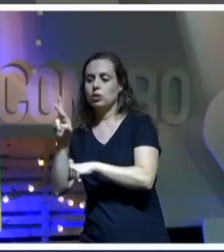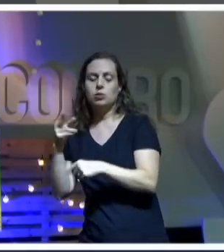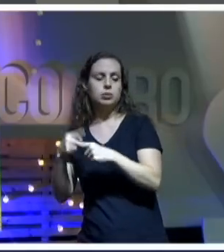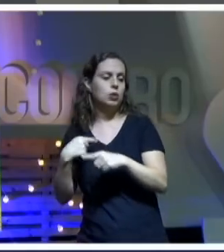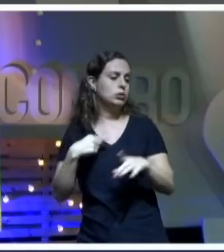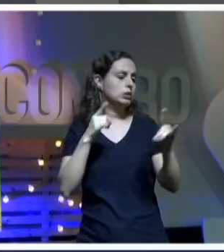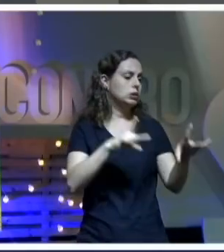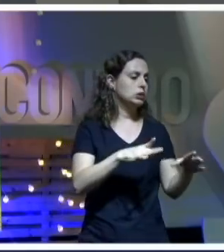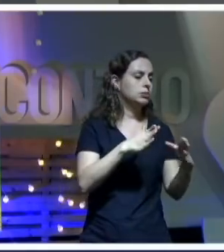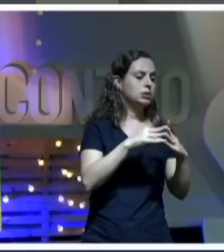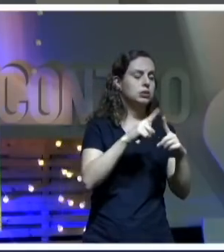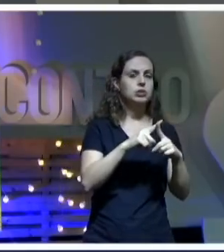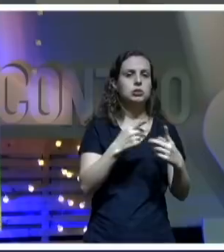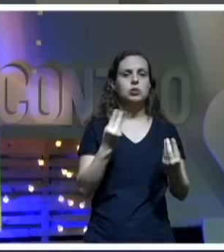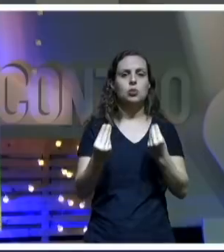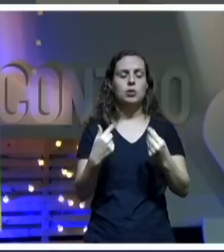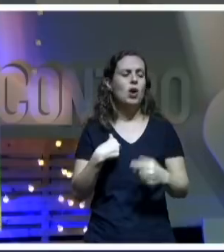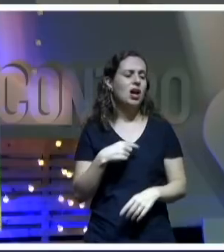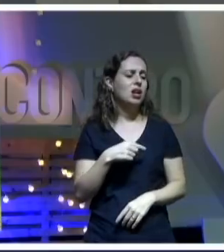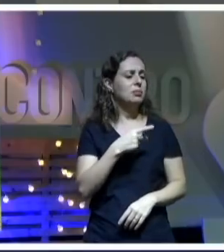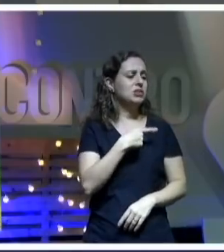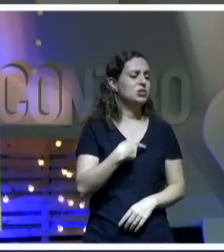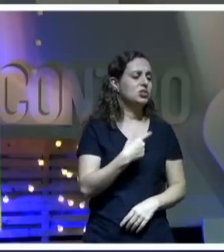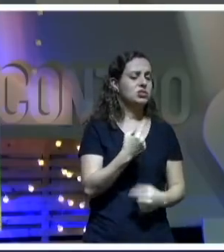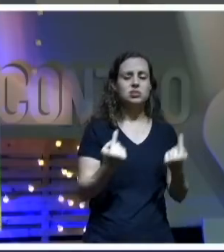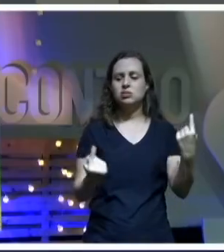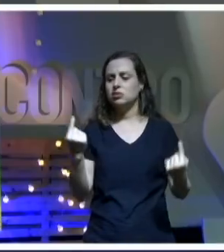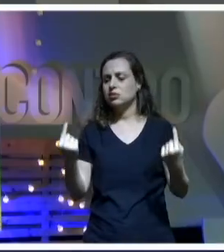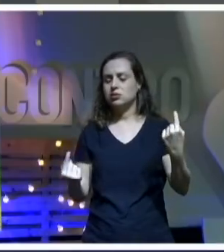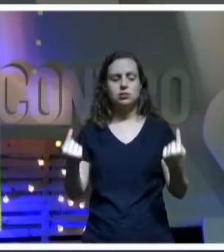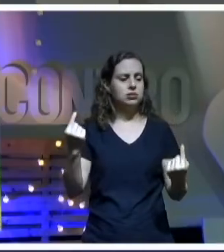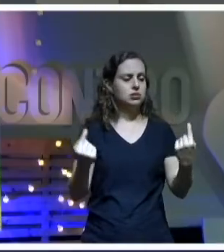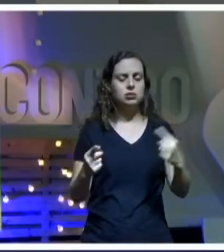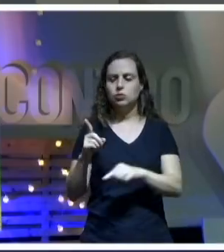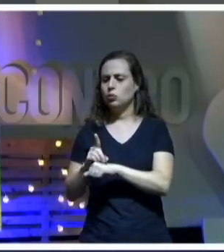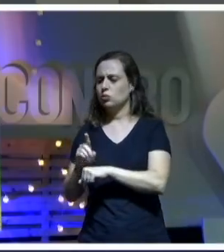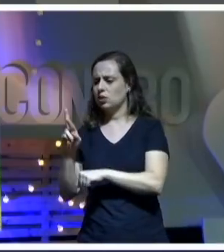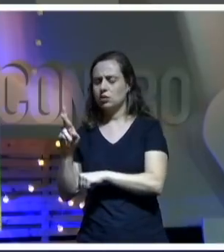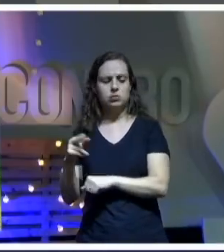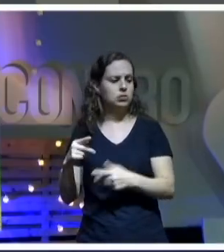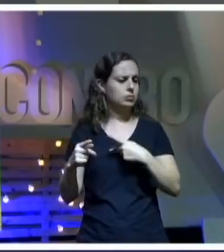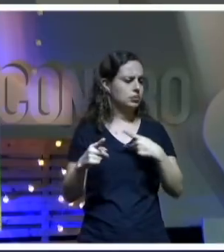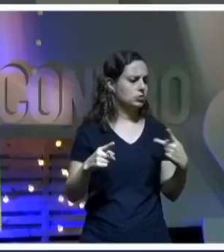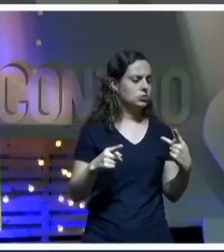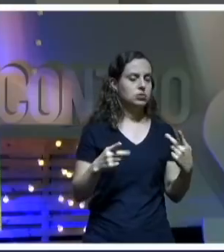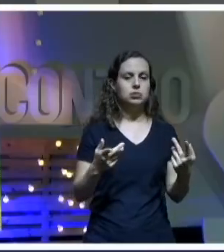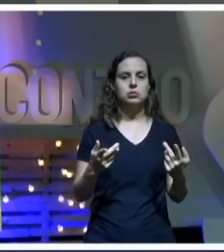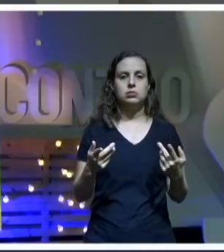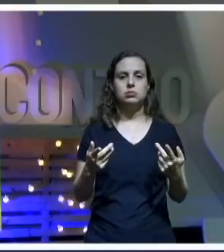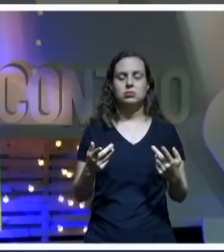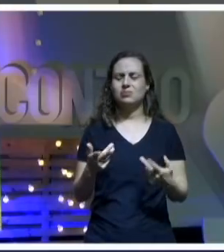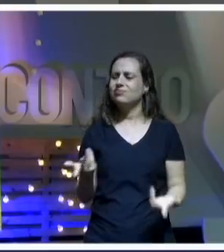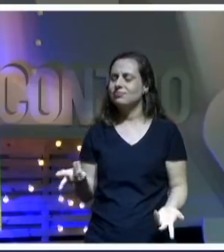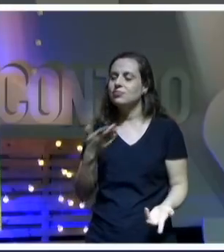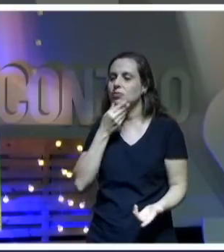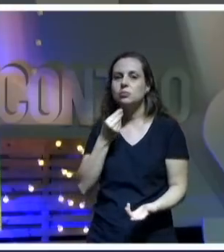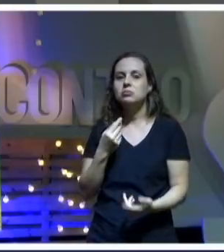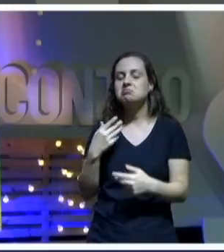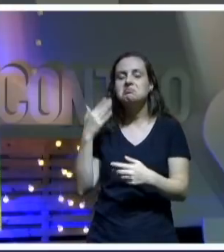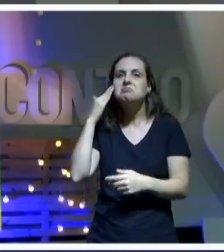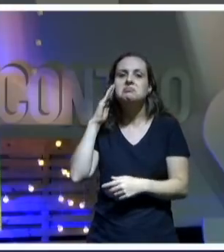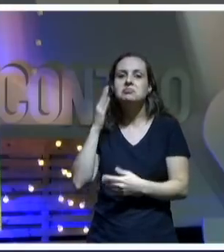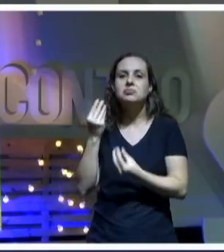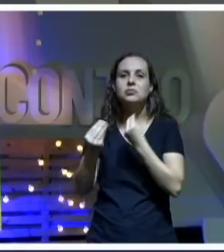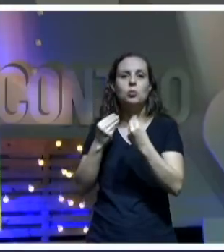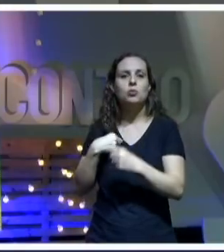senão vou ter que ser só pastor é o vovô conta sobre um ódio nele assim mas ele segurou aí pensou nas palavras que ele é